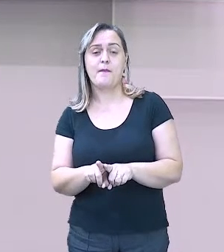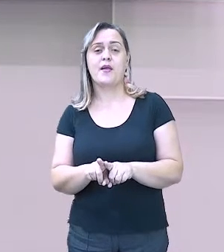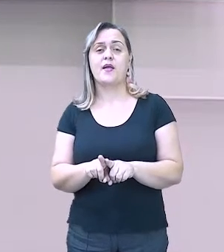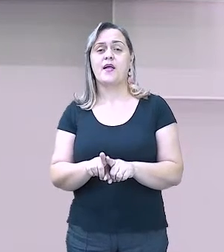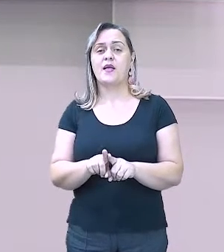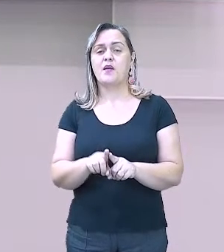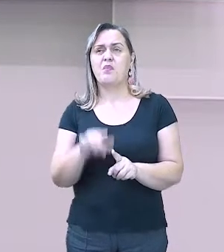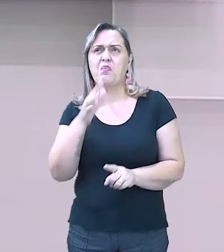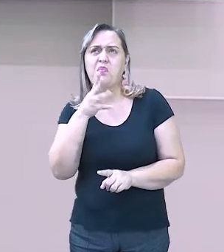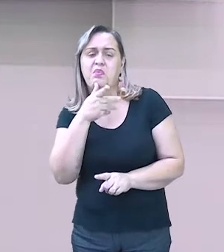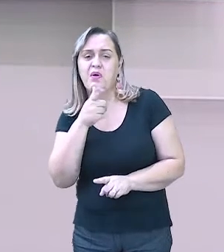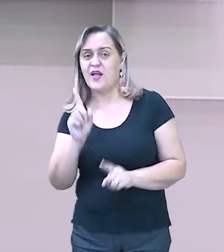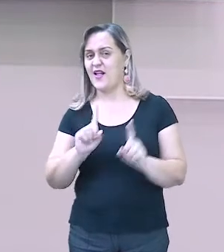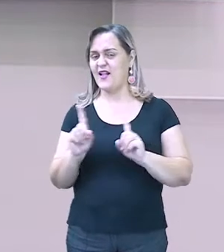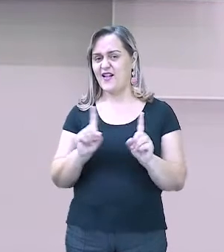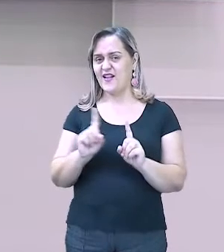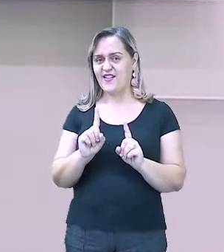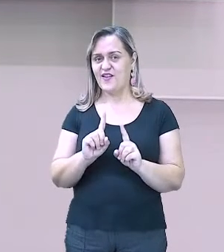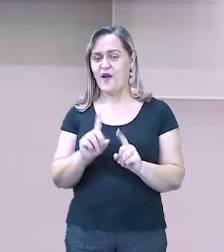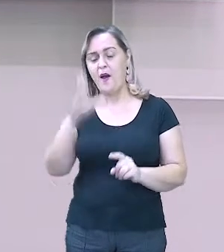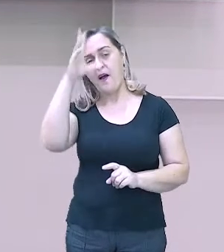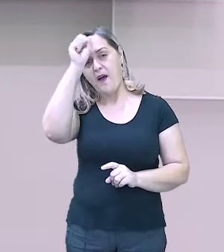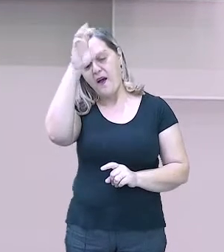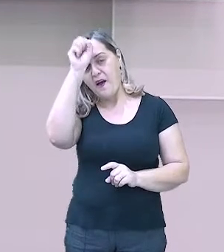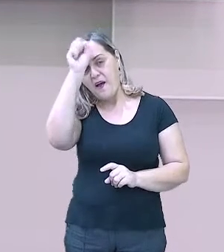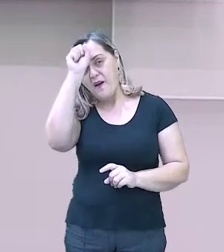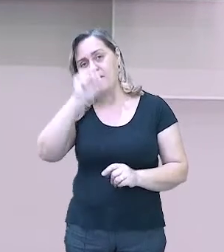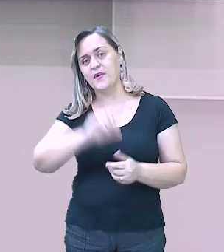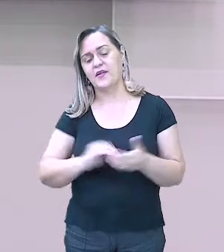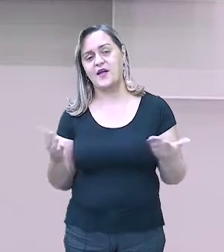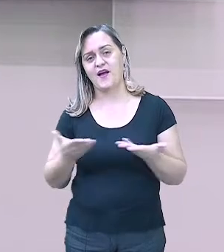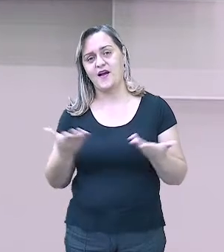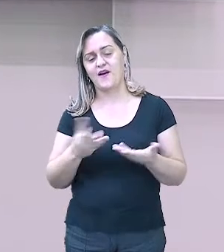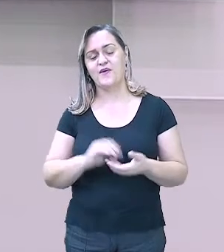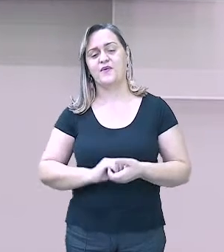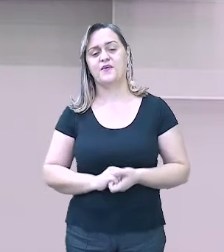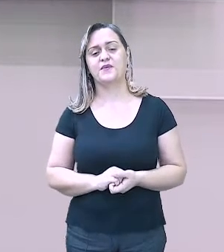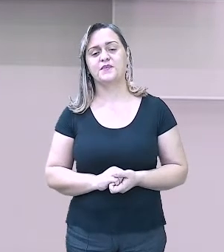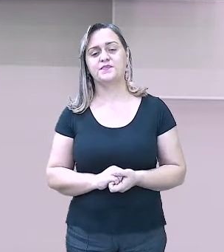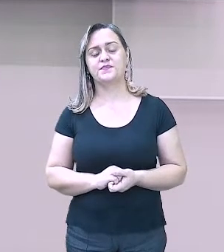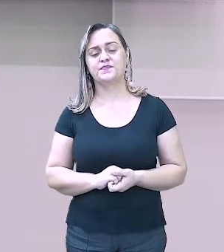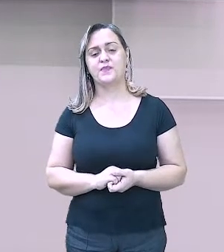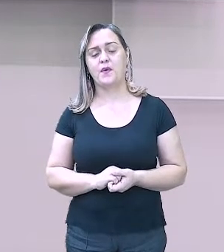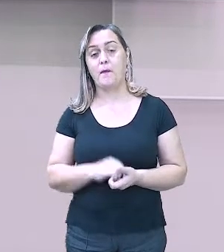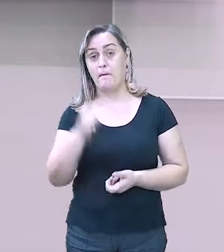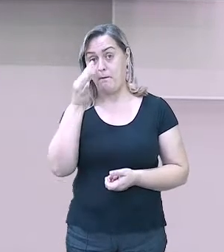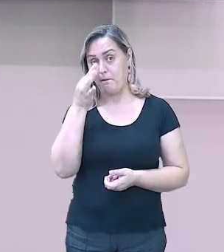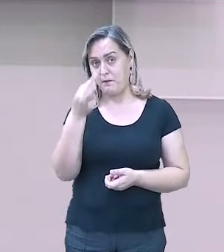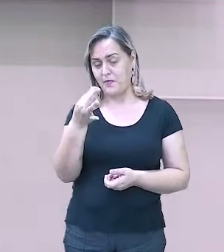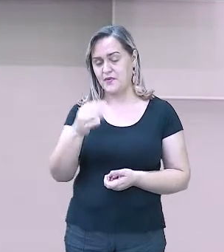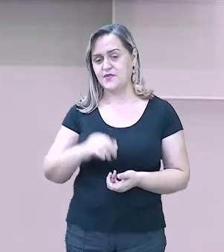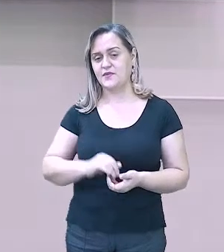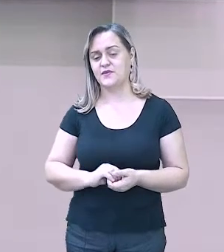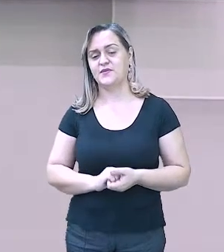e arrasar na prática. Vamos lá então? Fique ligadinho!